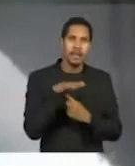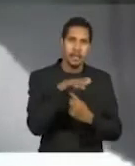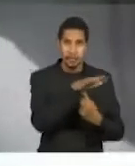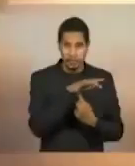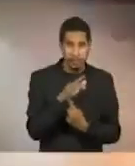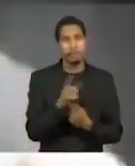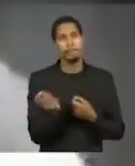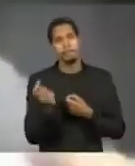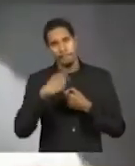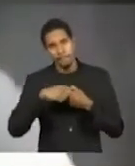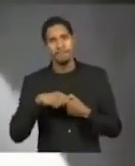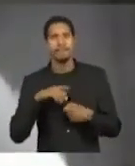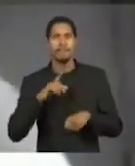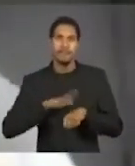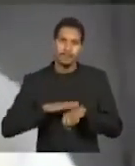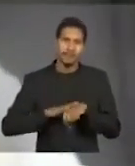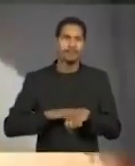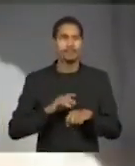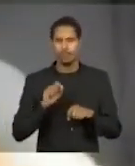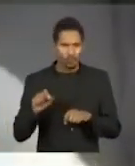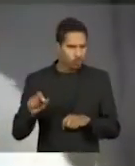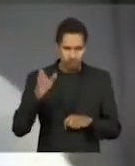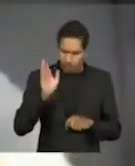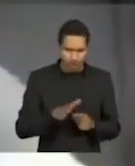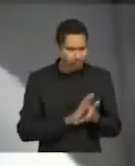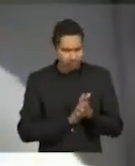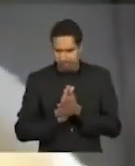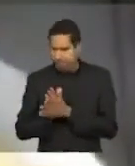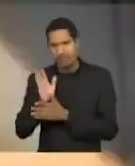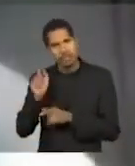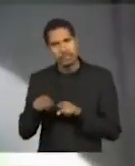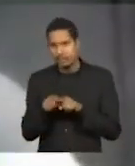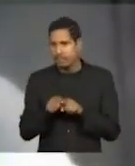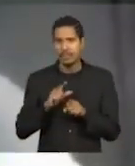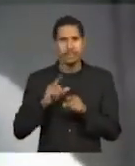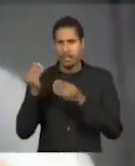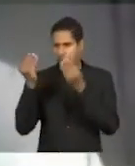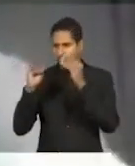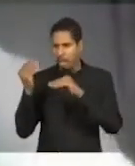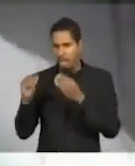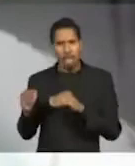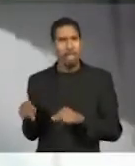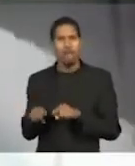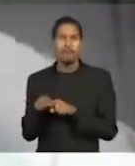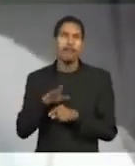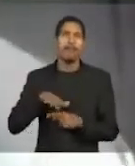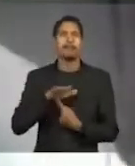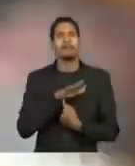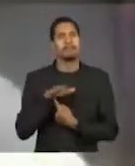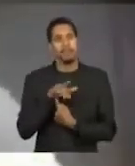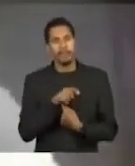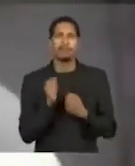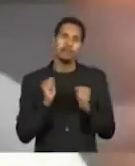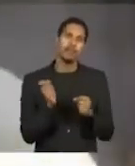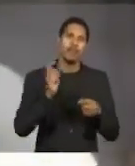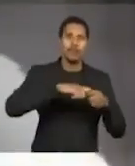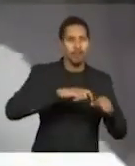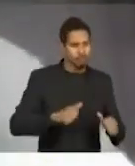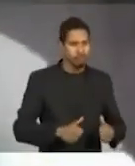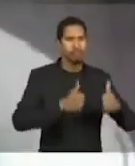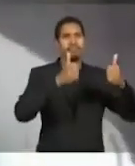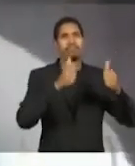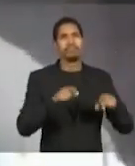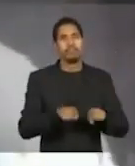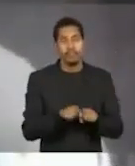e retomar todo o estrago, todo o desmonte que esse governo fez na área ambiental no país, entre outras áreas na